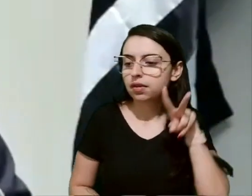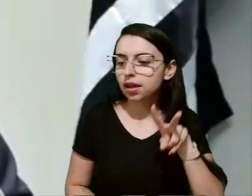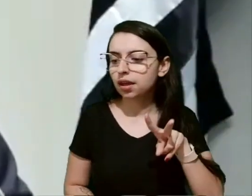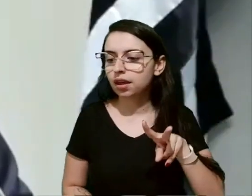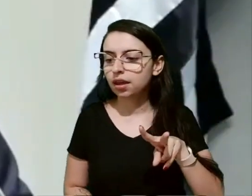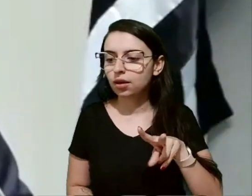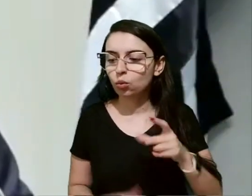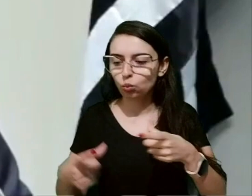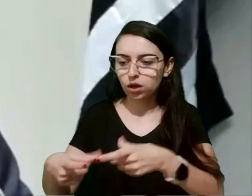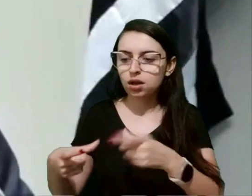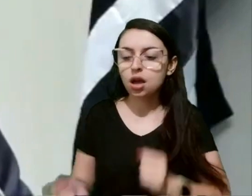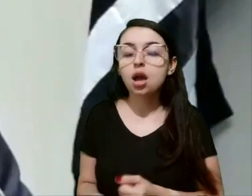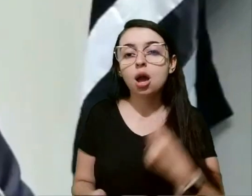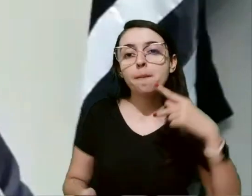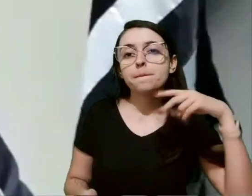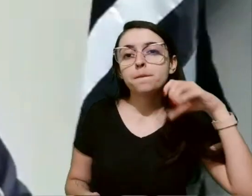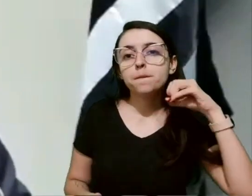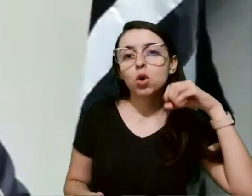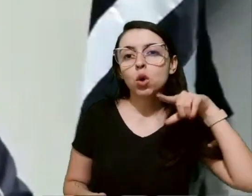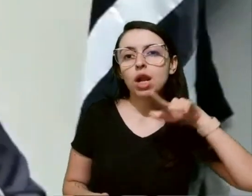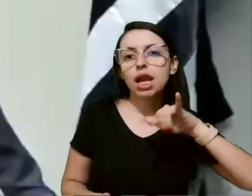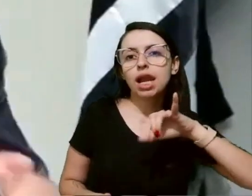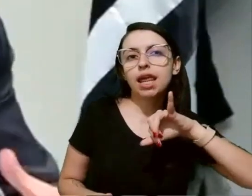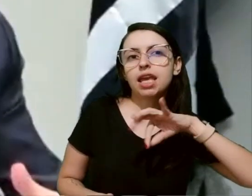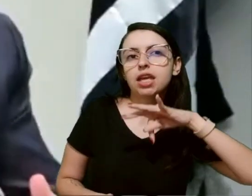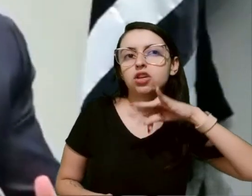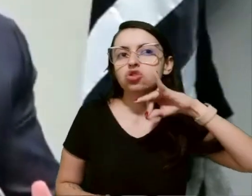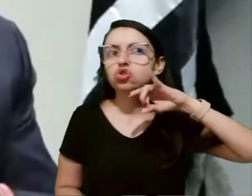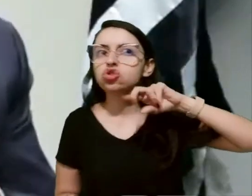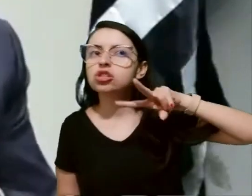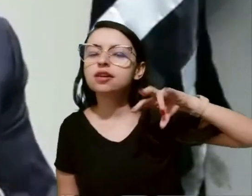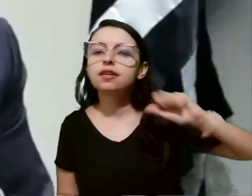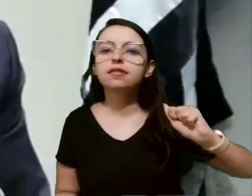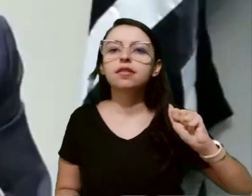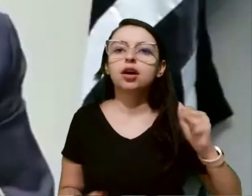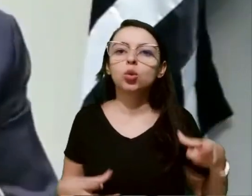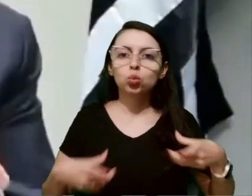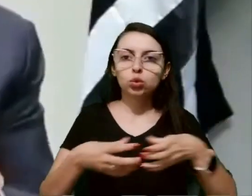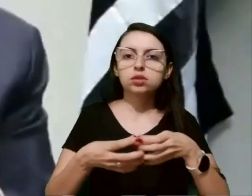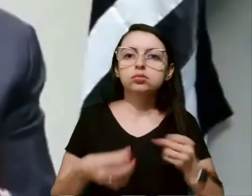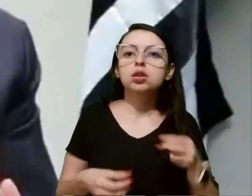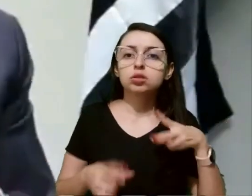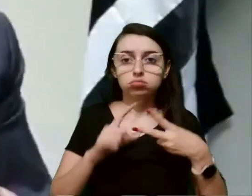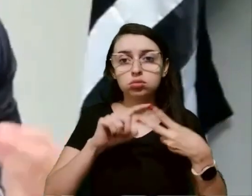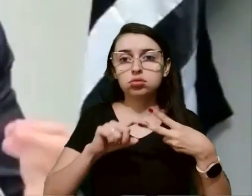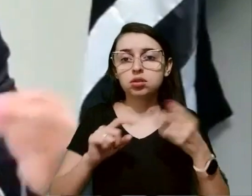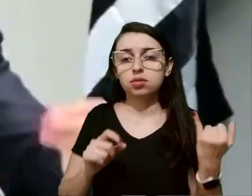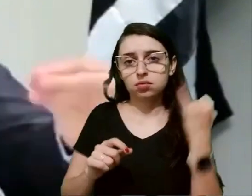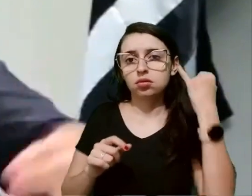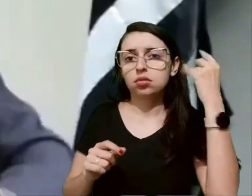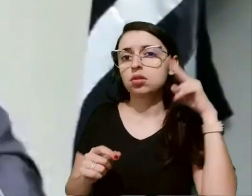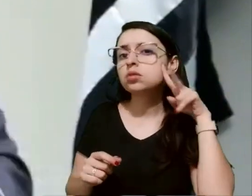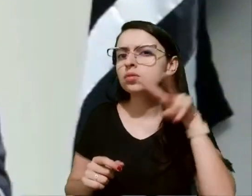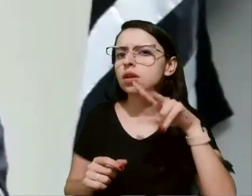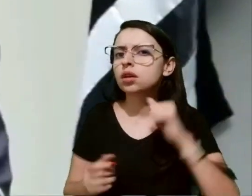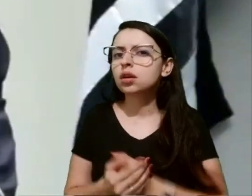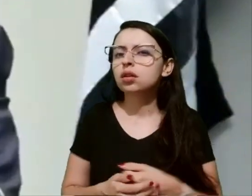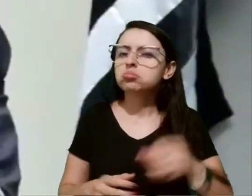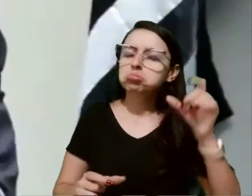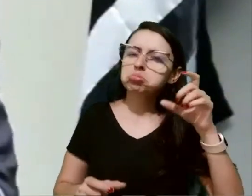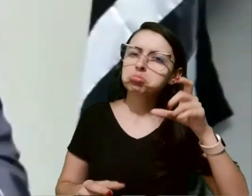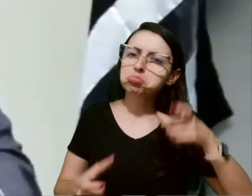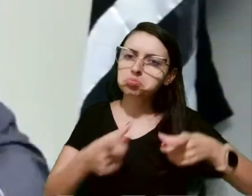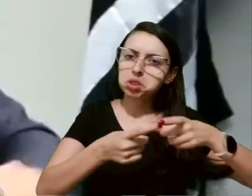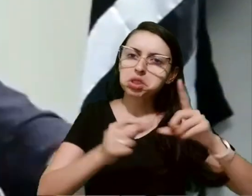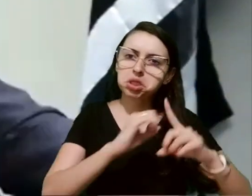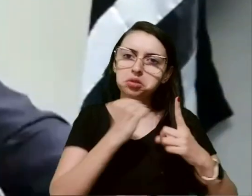visão, punitiva do direito, né, dá ênfase a essa visão punitiva". Porque as 2 visões são importantes. Quando a gente fala que você tem uma parcela da população